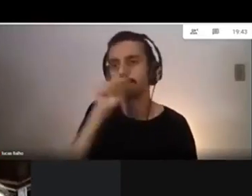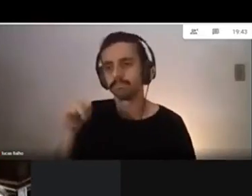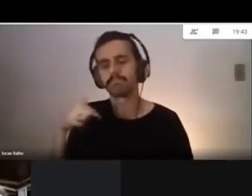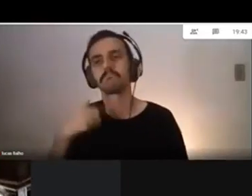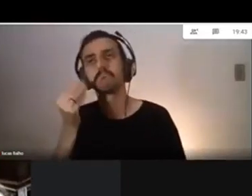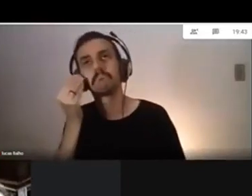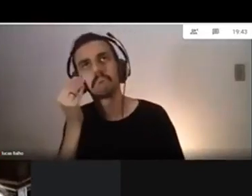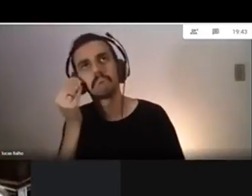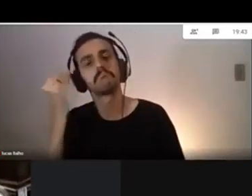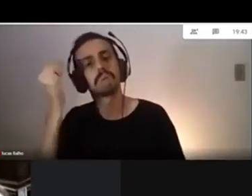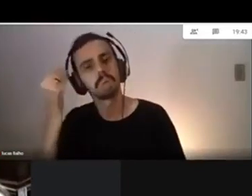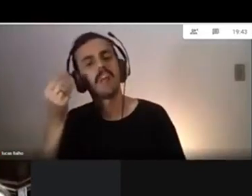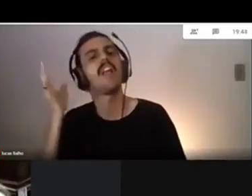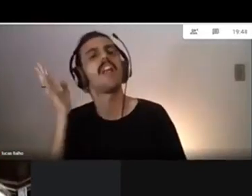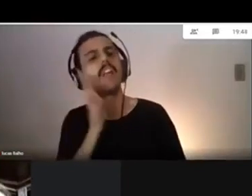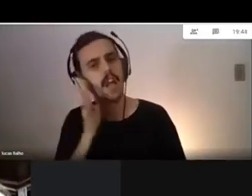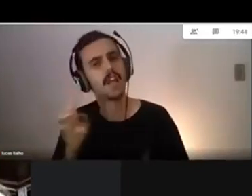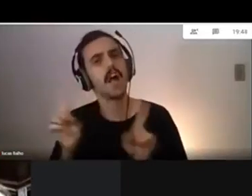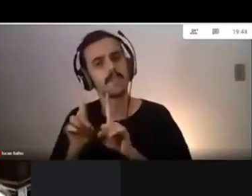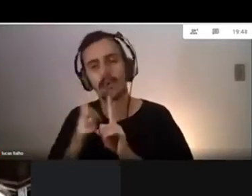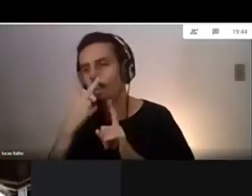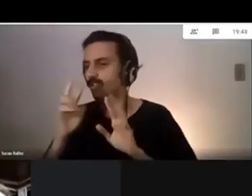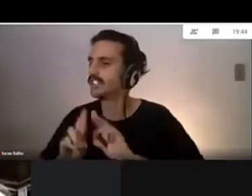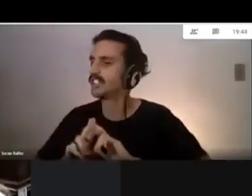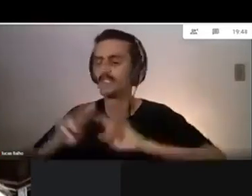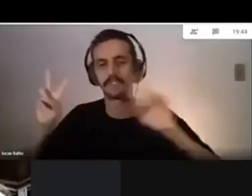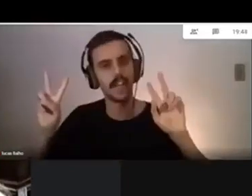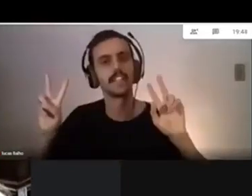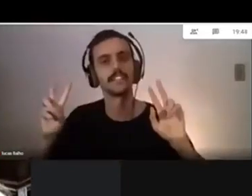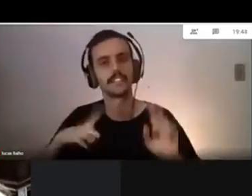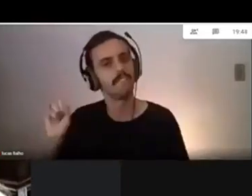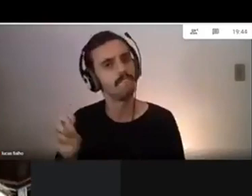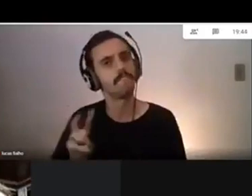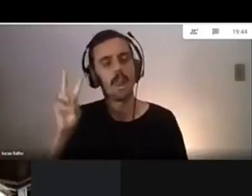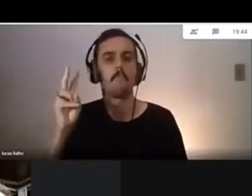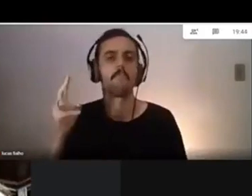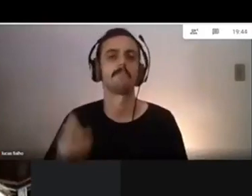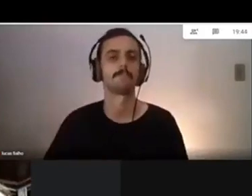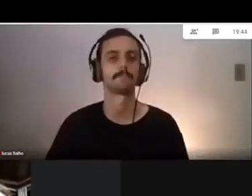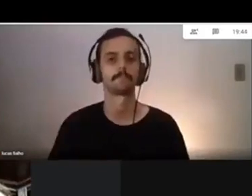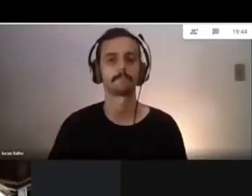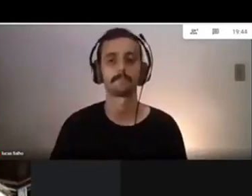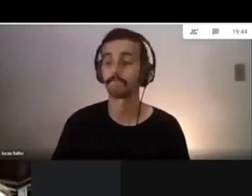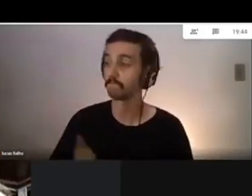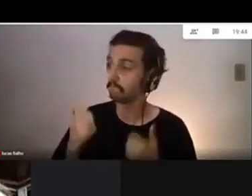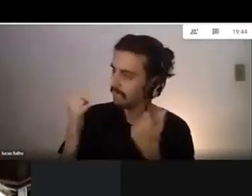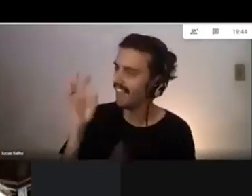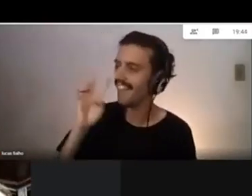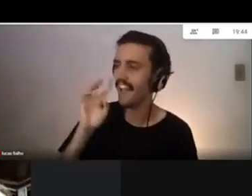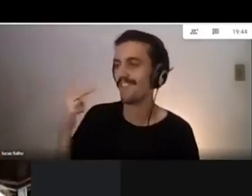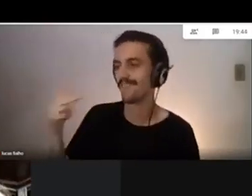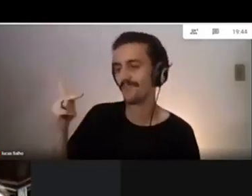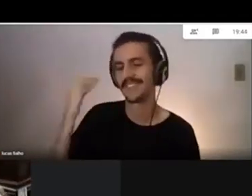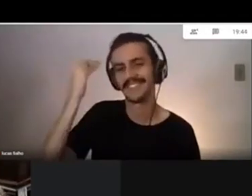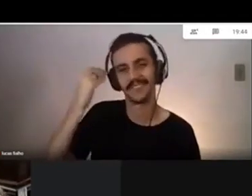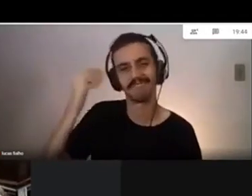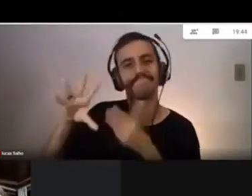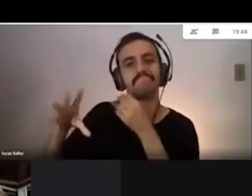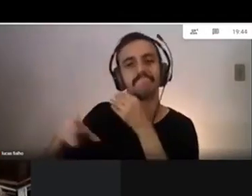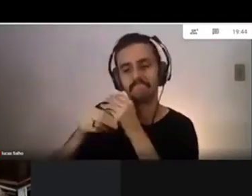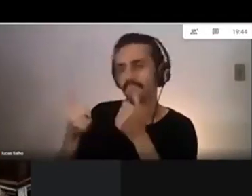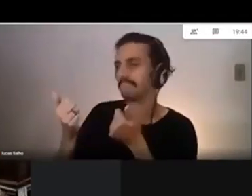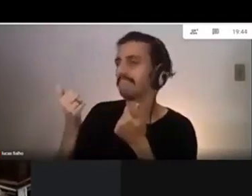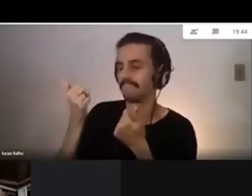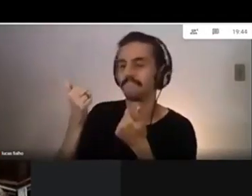estares compartilhando isso, assim, acho super rico, porque falar justamente sobre sobre a proposta de hoje, né? Que trazer